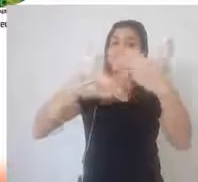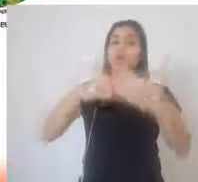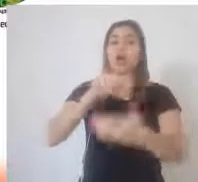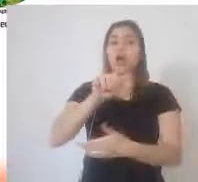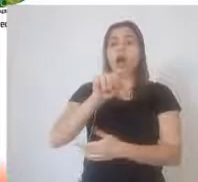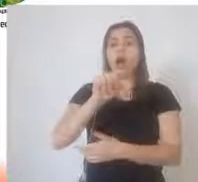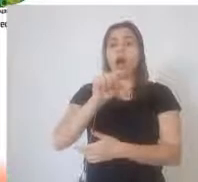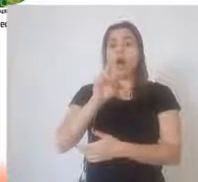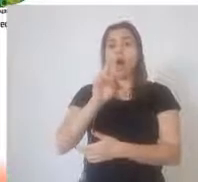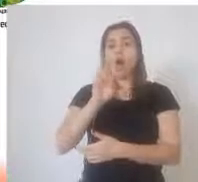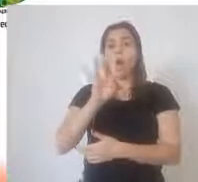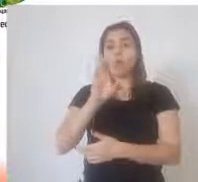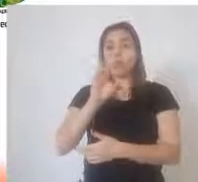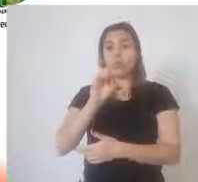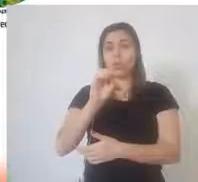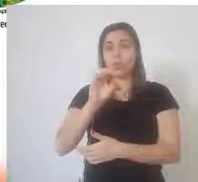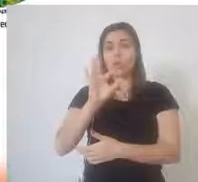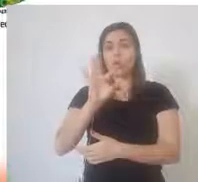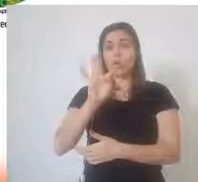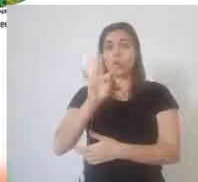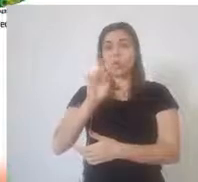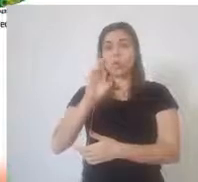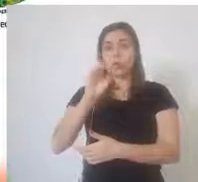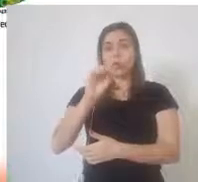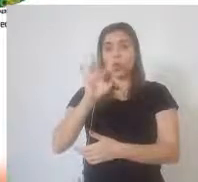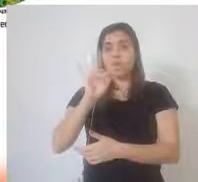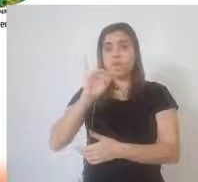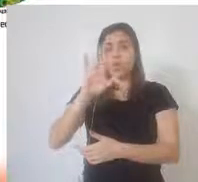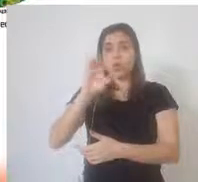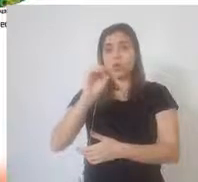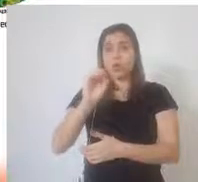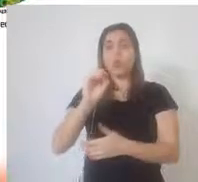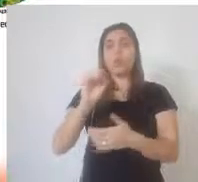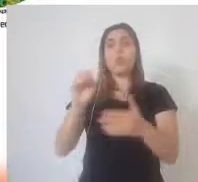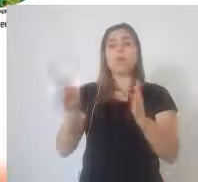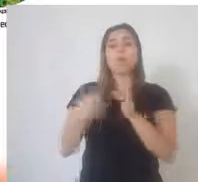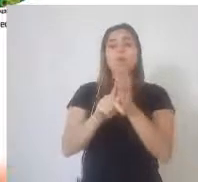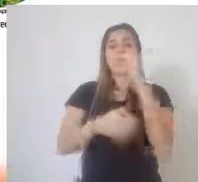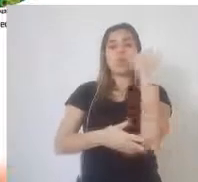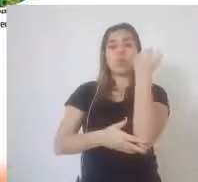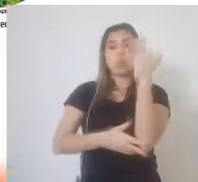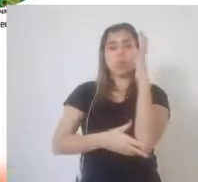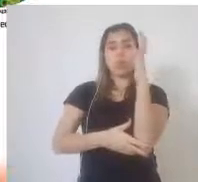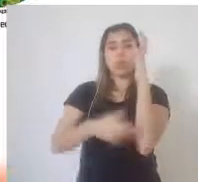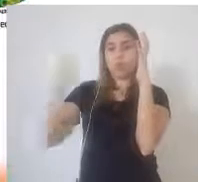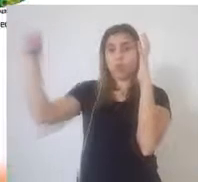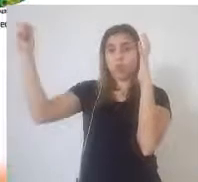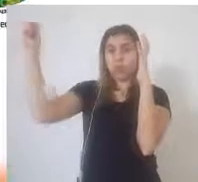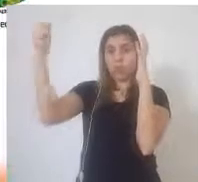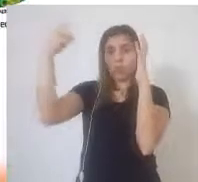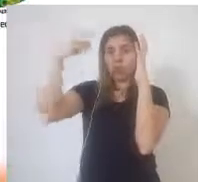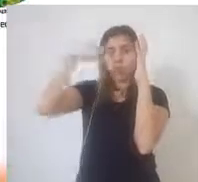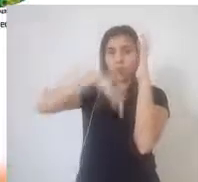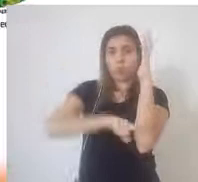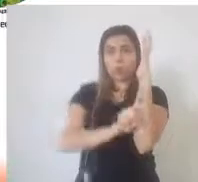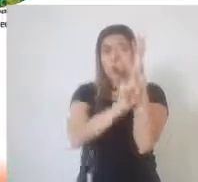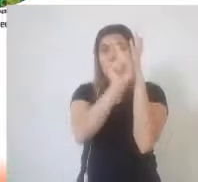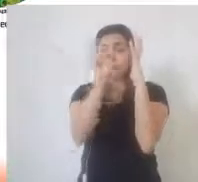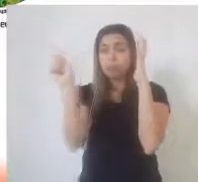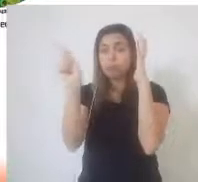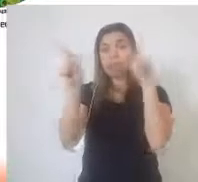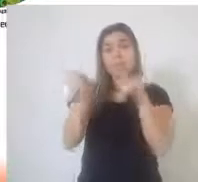de produção autotrófico, que é a fotossíntese. Temos também a quimiossíntese, que não depende